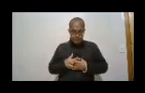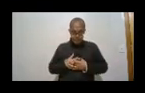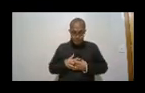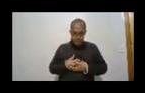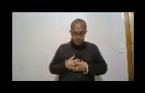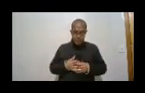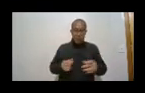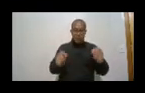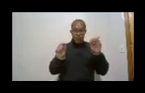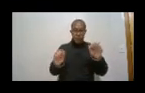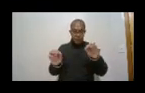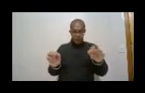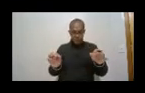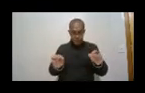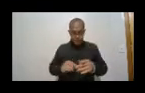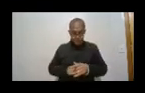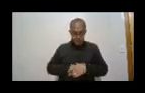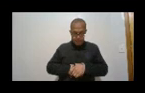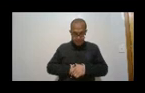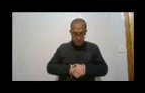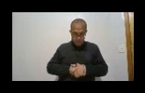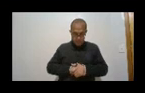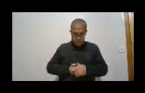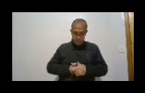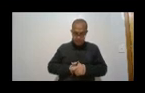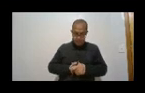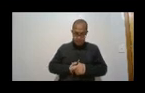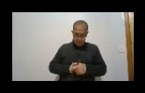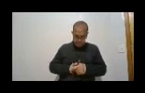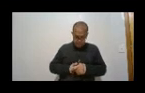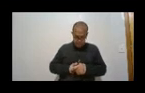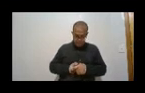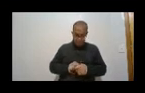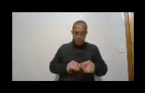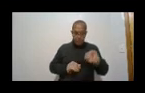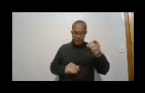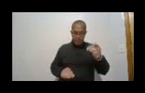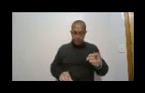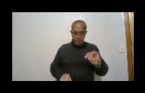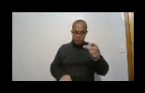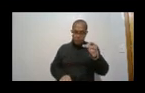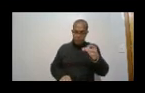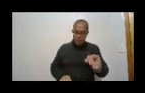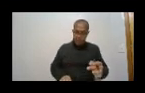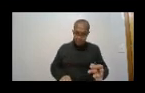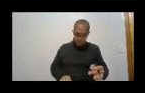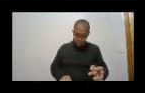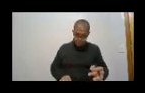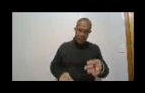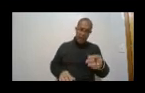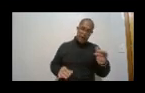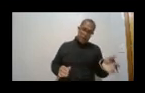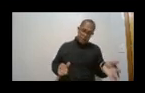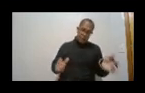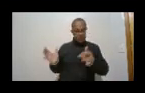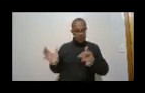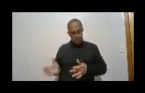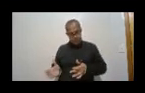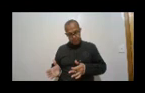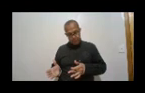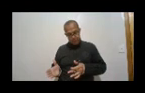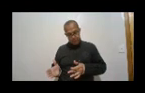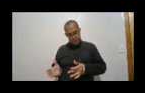da farmacologia, como eu insistentemente tenho pontuado com as senhoras e senhores, o mesmo é cumulativo, a aula